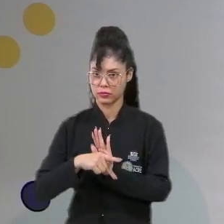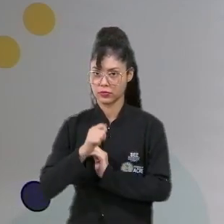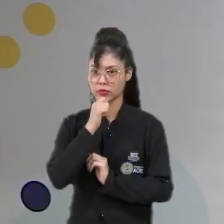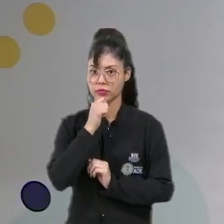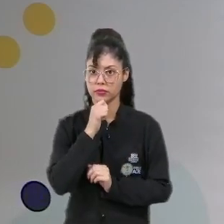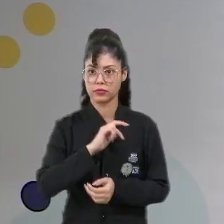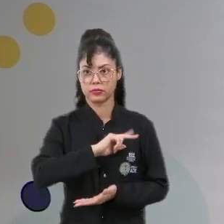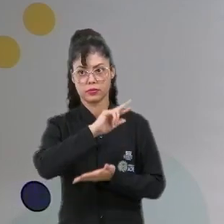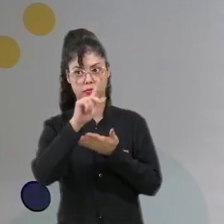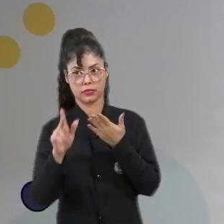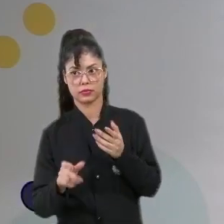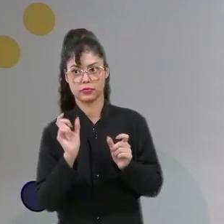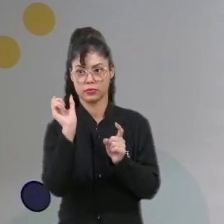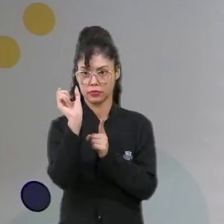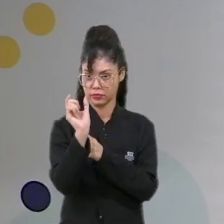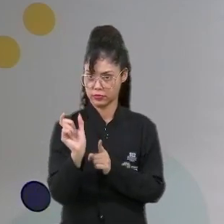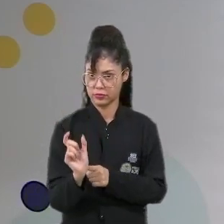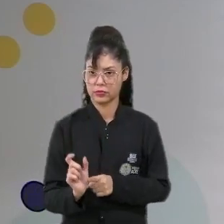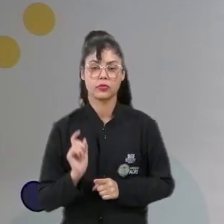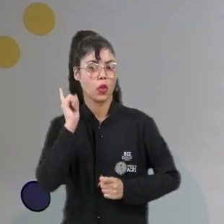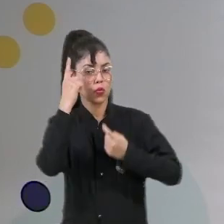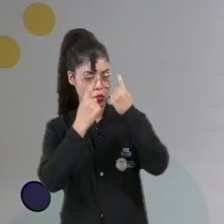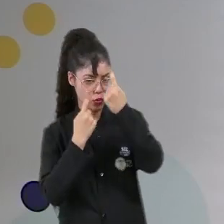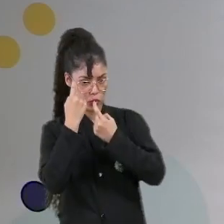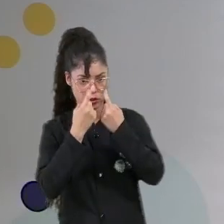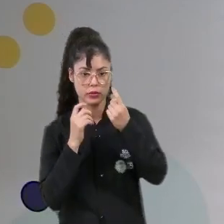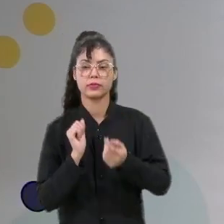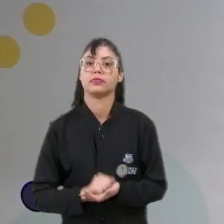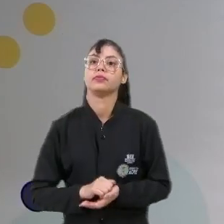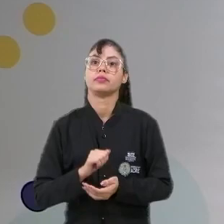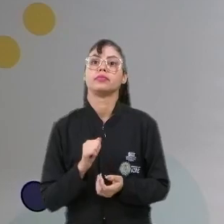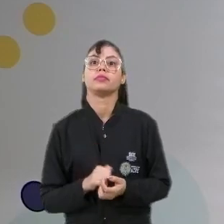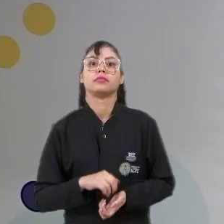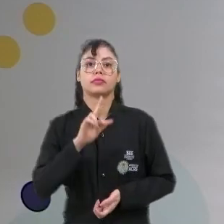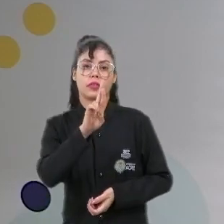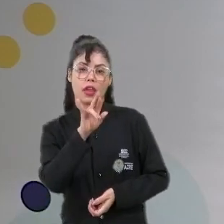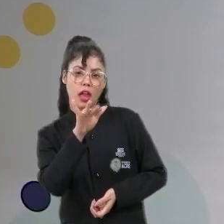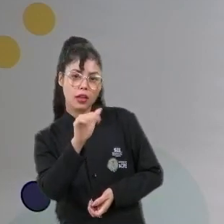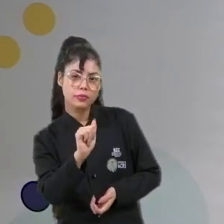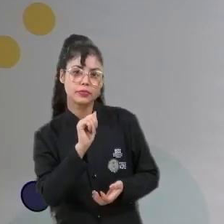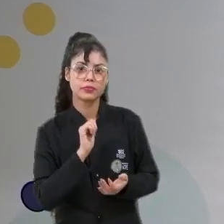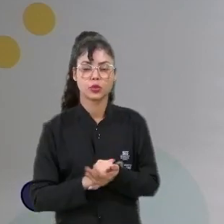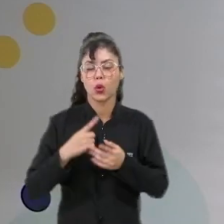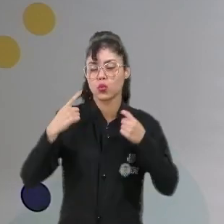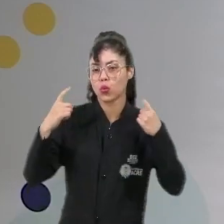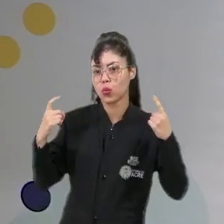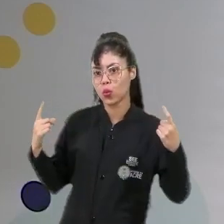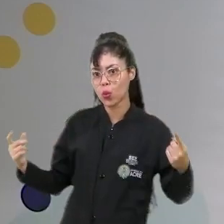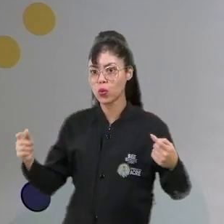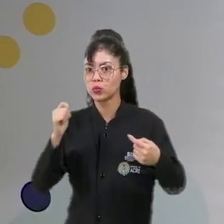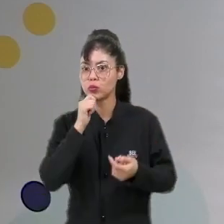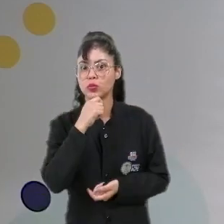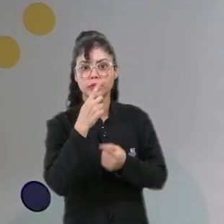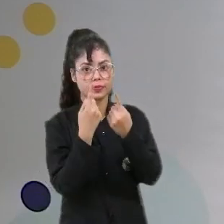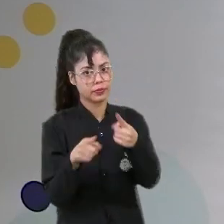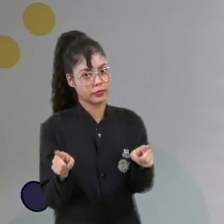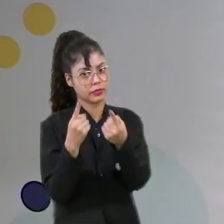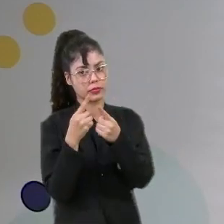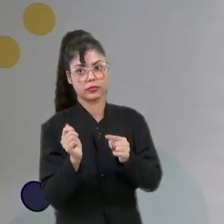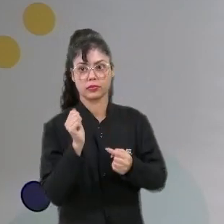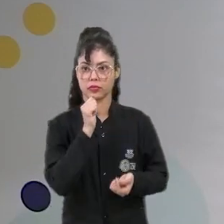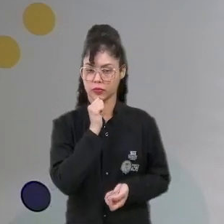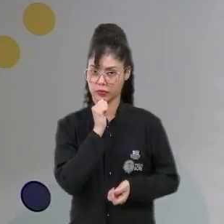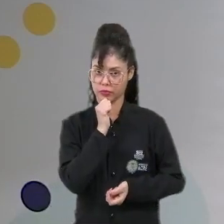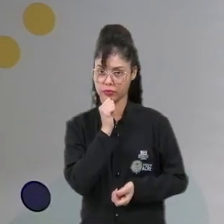de palavras, há uma preocupação com a rima, com uma sonoridade. Então, uma música